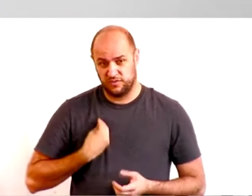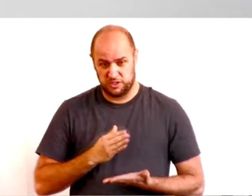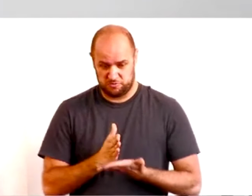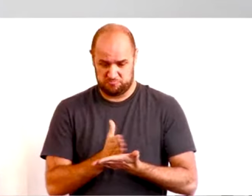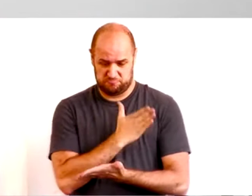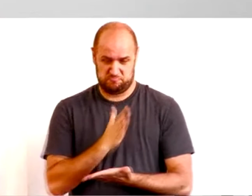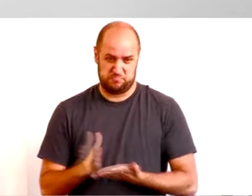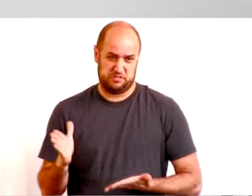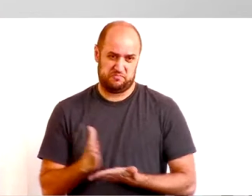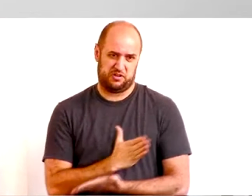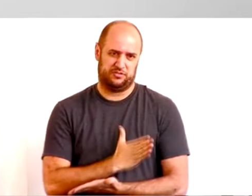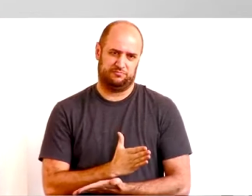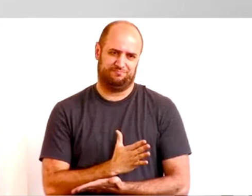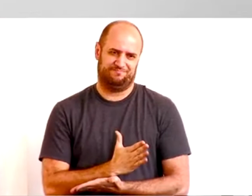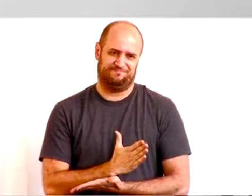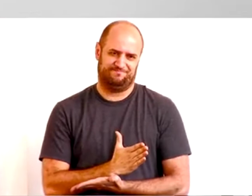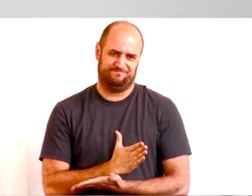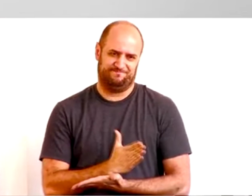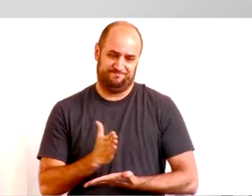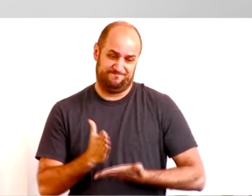rachada, dividida,